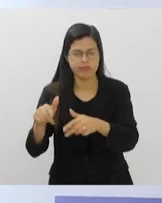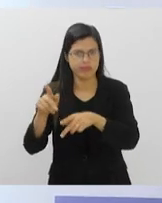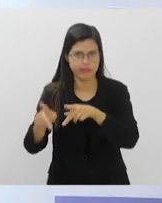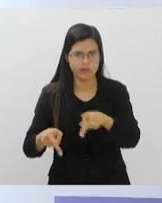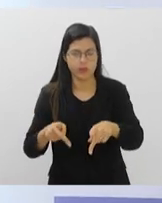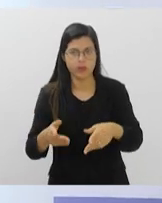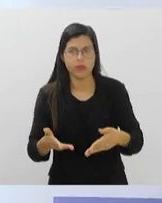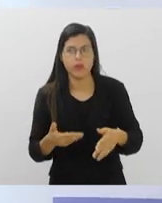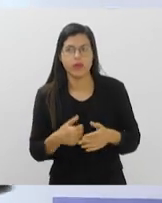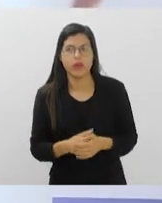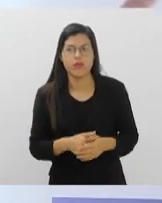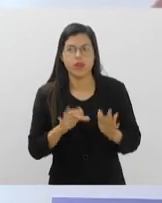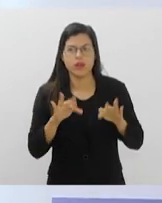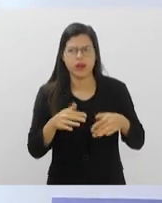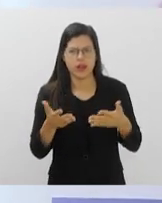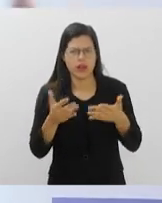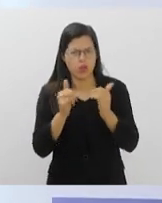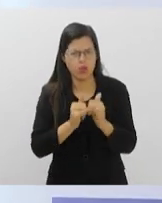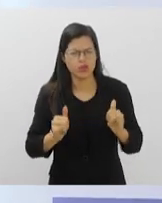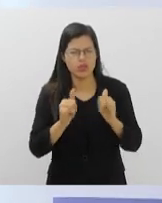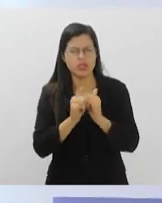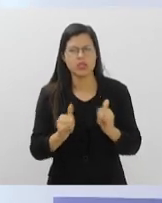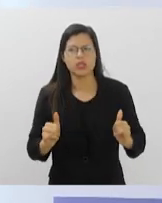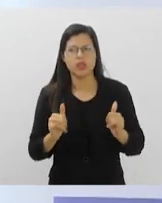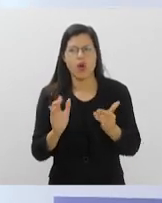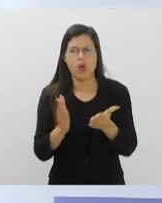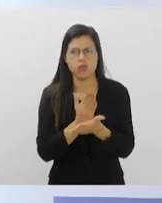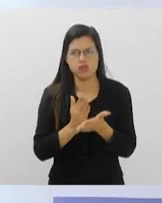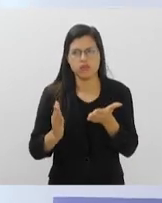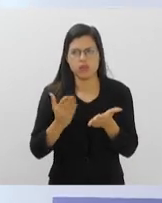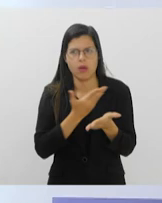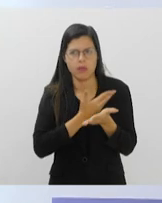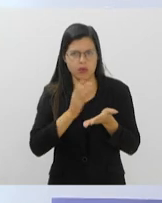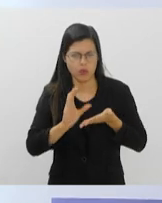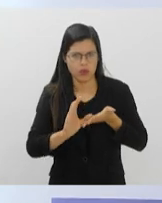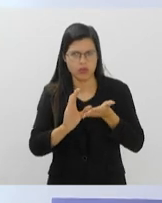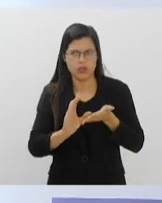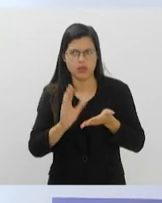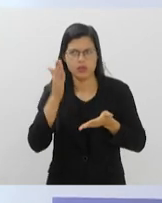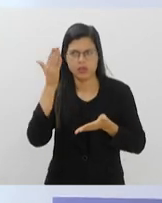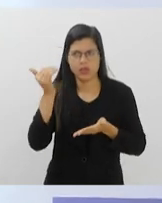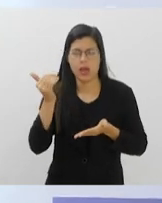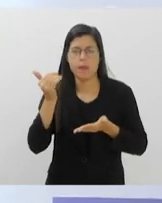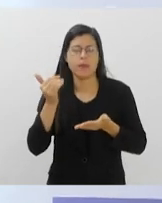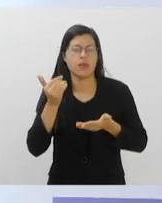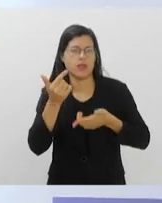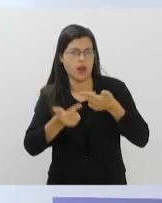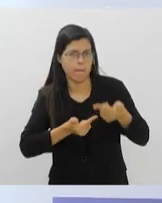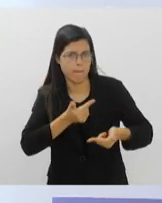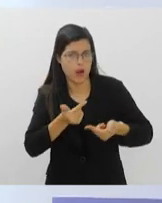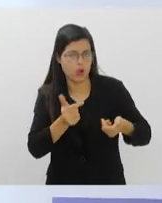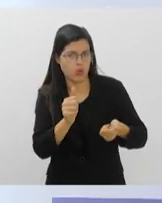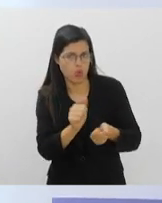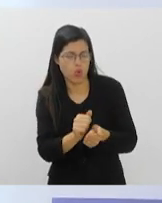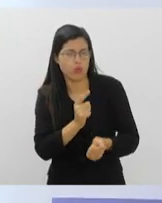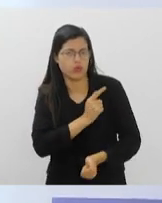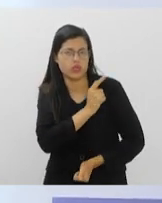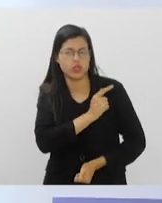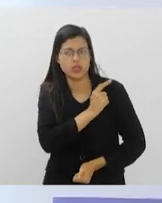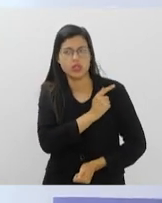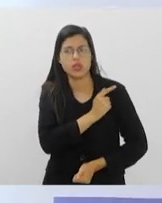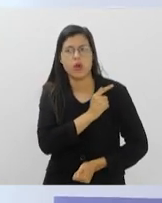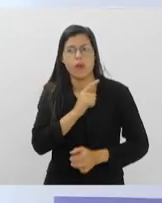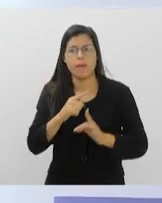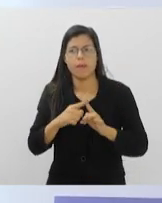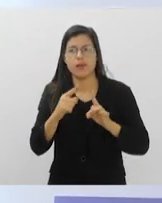queria dar notícia a vocês eu acho que alguns colegas do conselho já sabem né claro isso foi na nossa gestão trabalho em equipe trabalho de conselho mas eu Saúdo